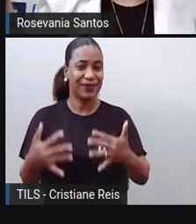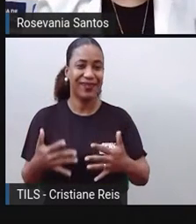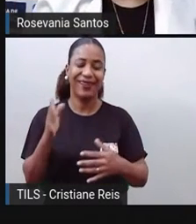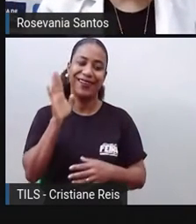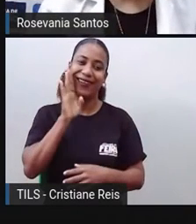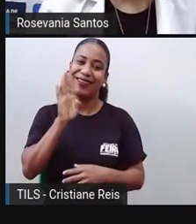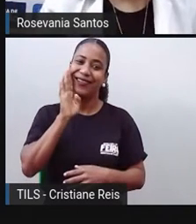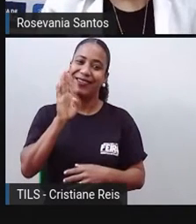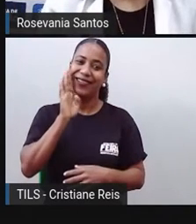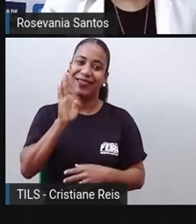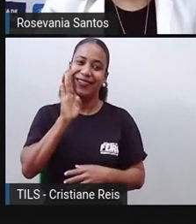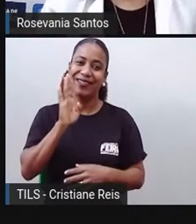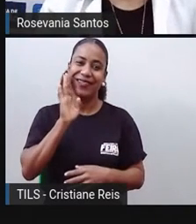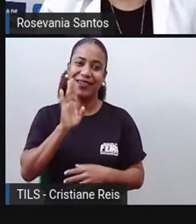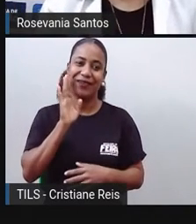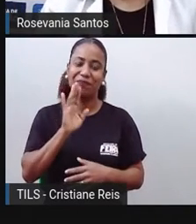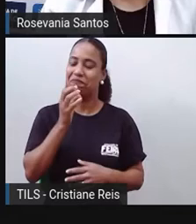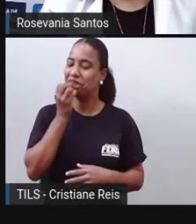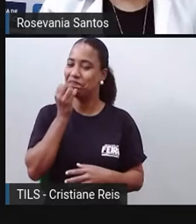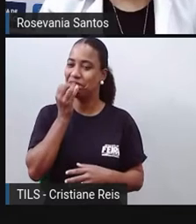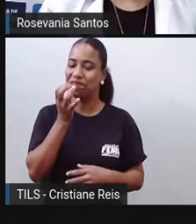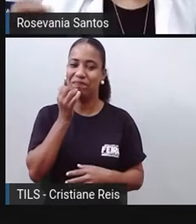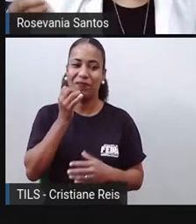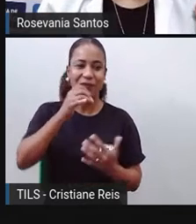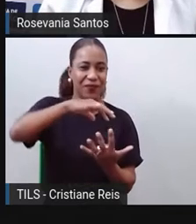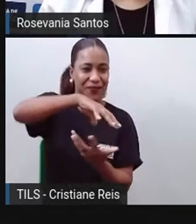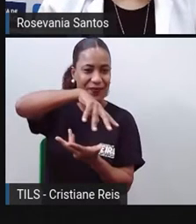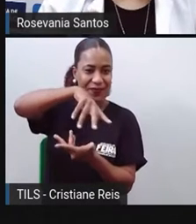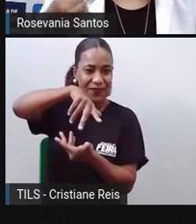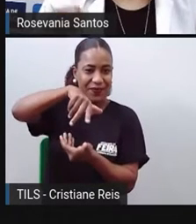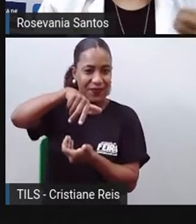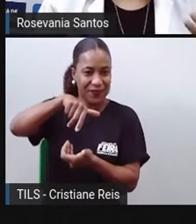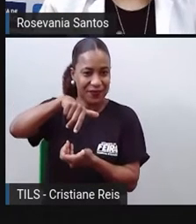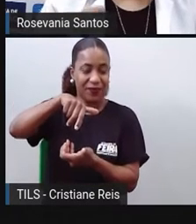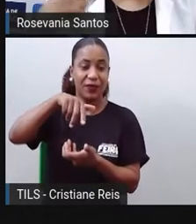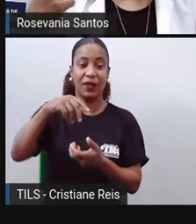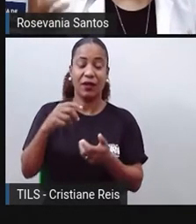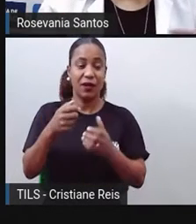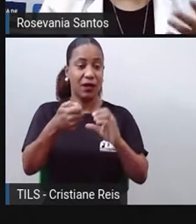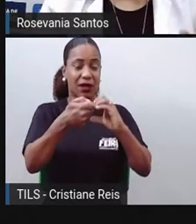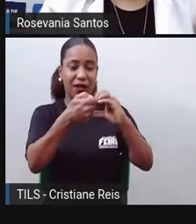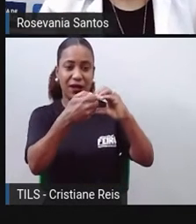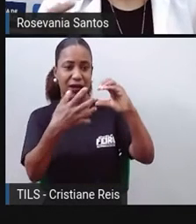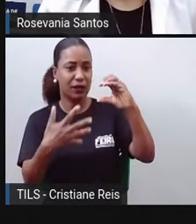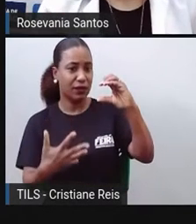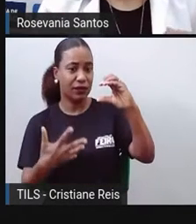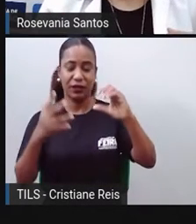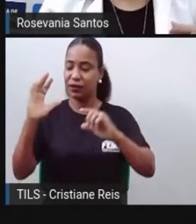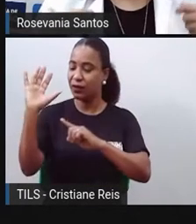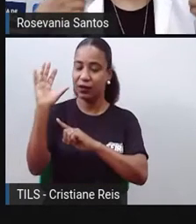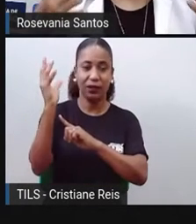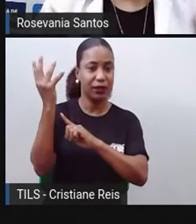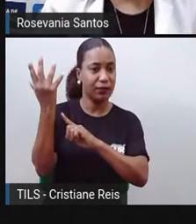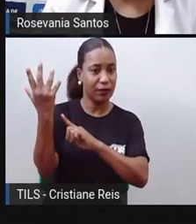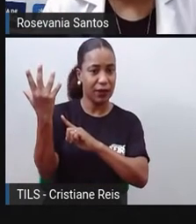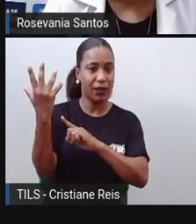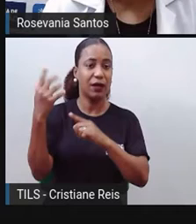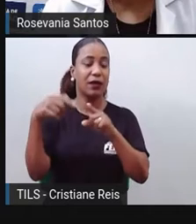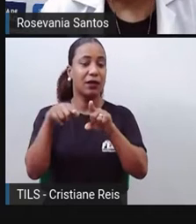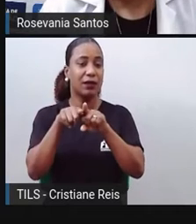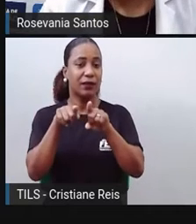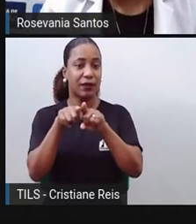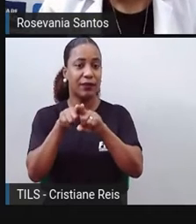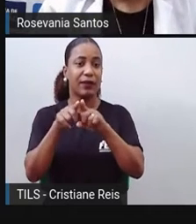né, extremas, assim, do nosso planeta, em que traz características climáticas, características, né, de